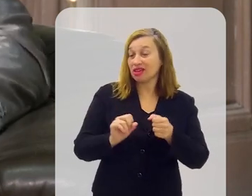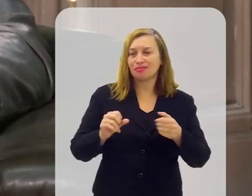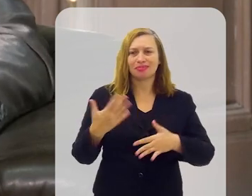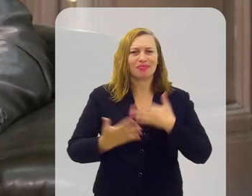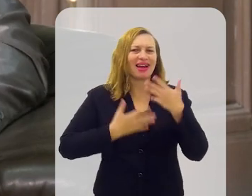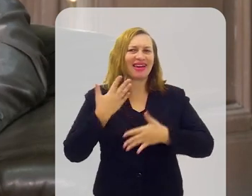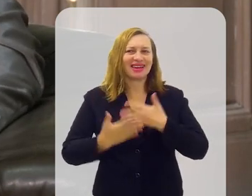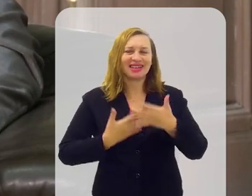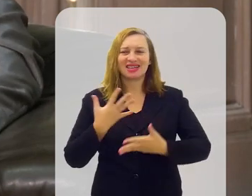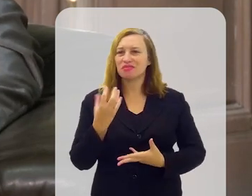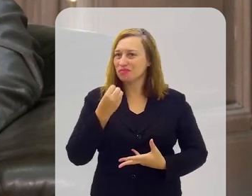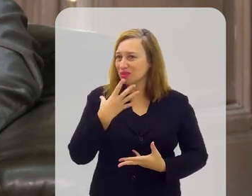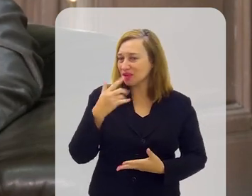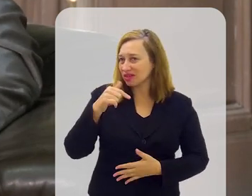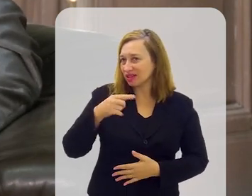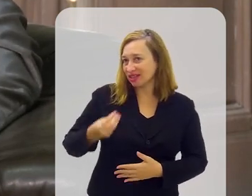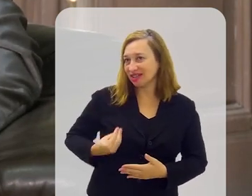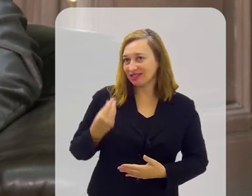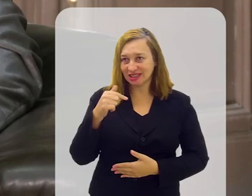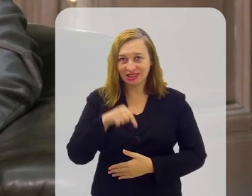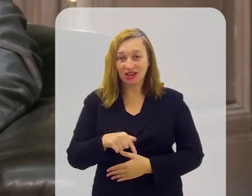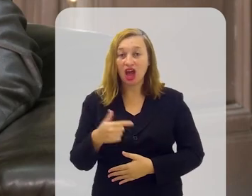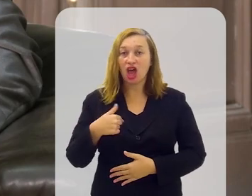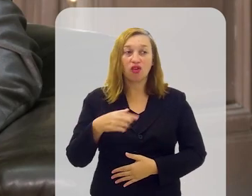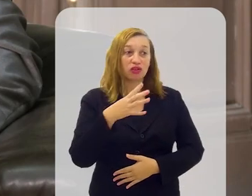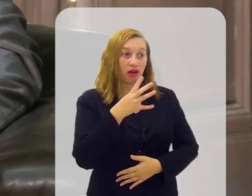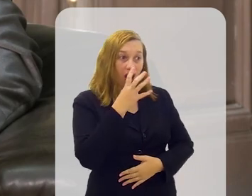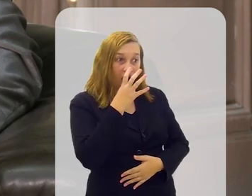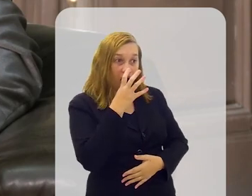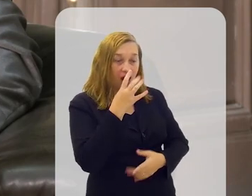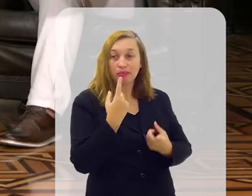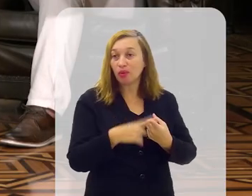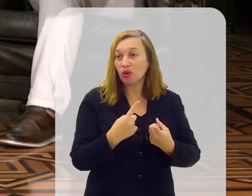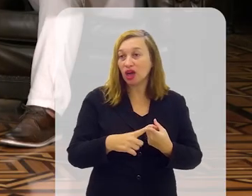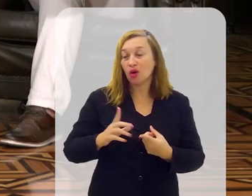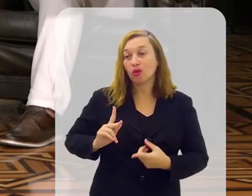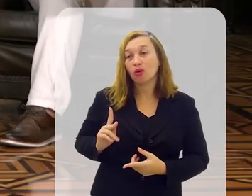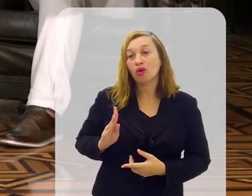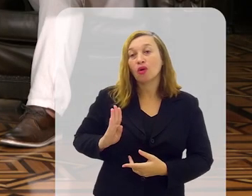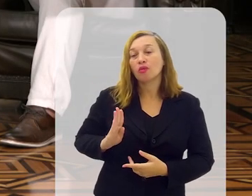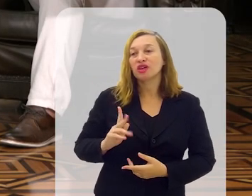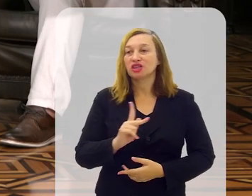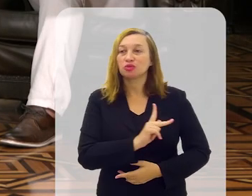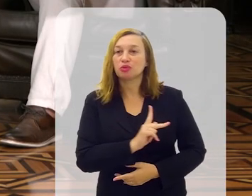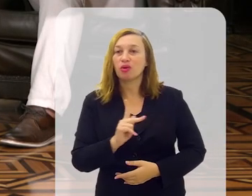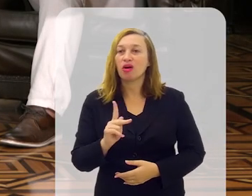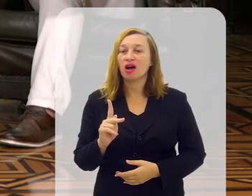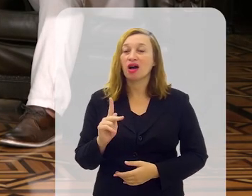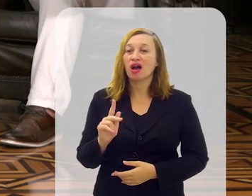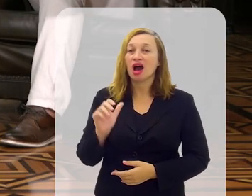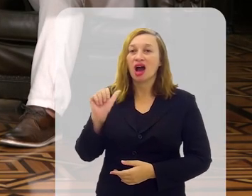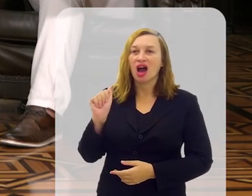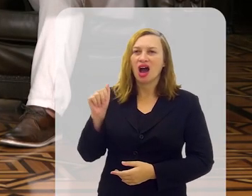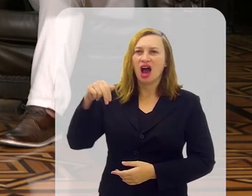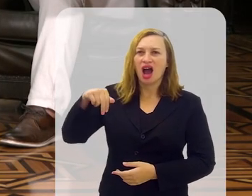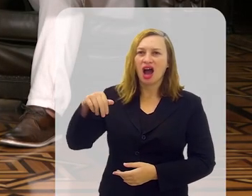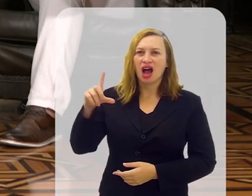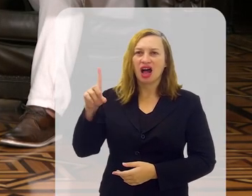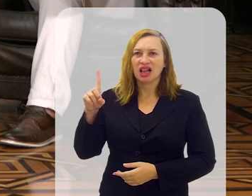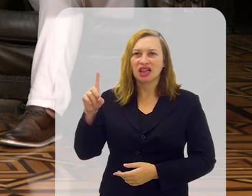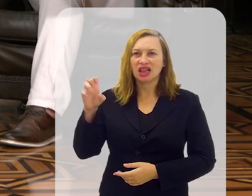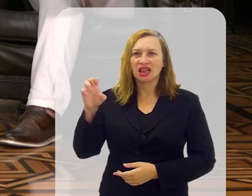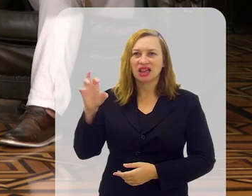mim é uma alegria tremenda estar aqui com você. Eu fico todo besta porque o Bispo Anderson, ele é daqueles homens simples.